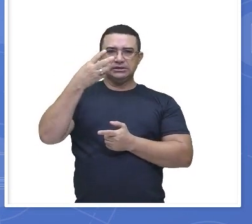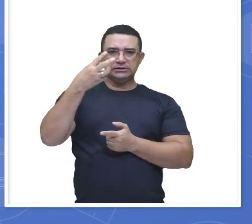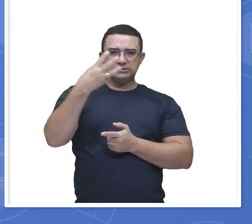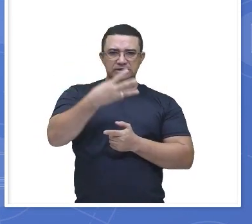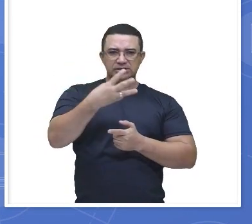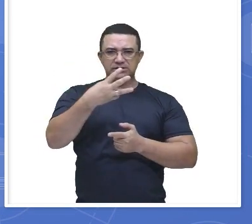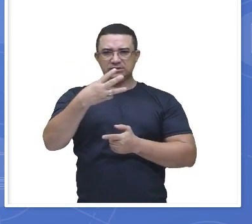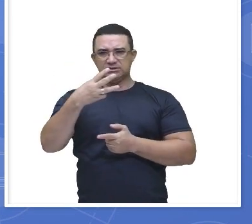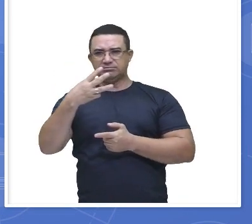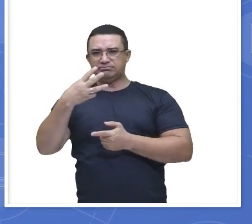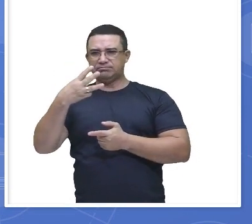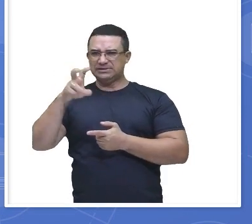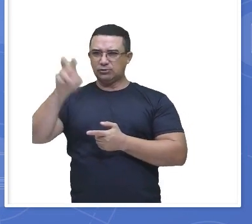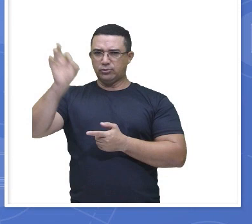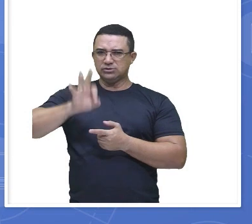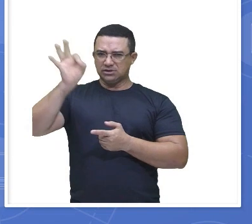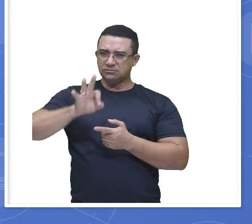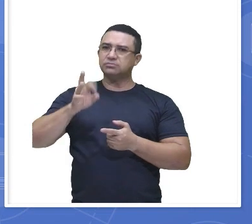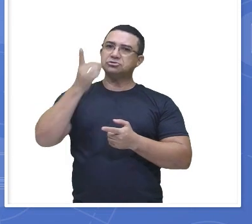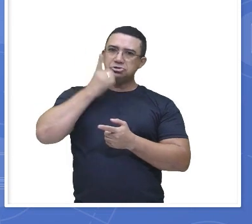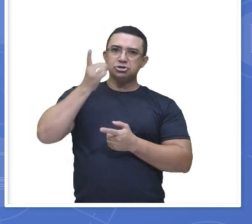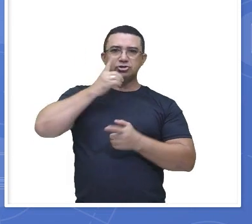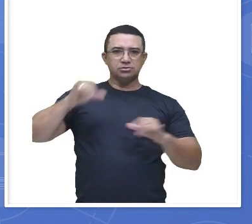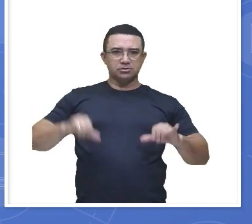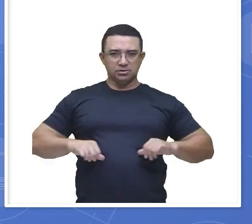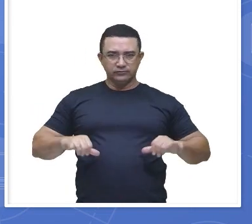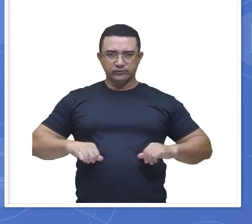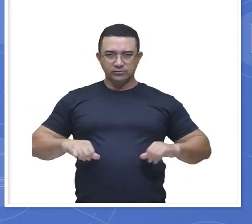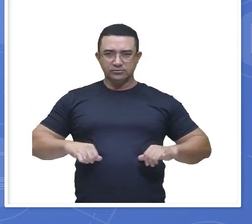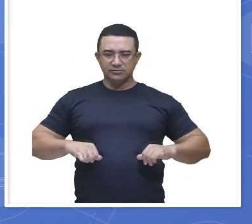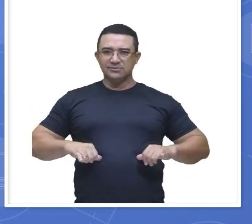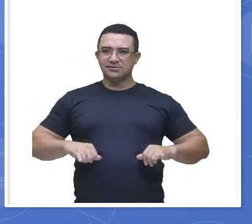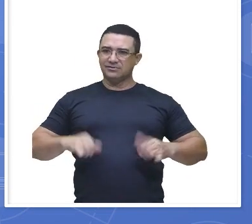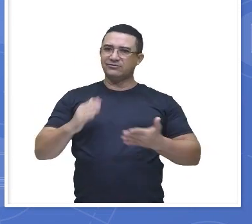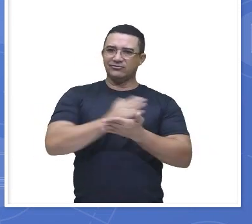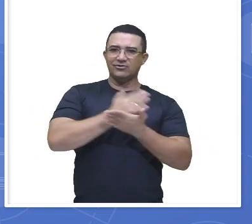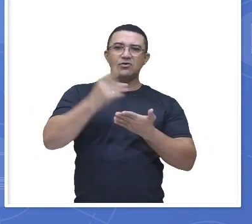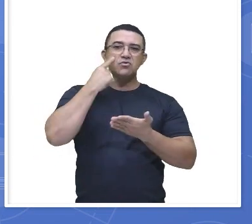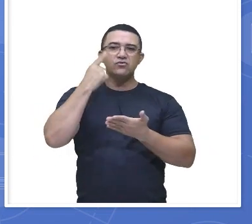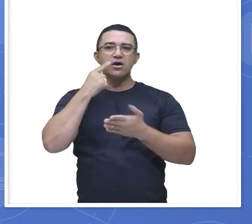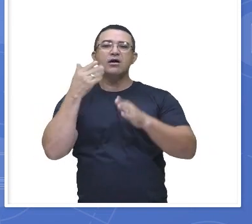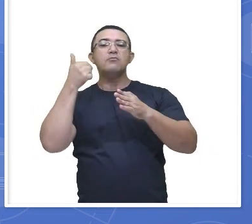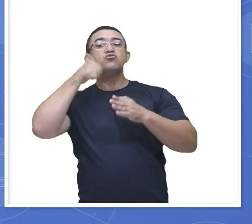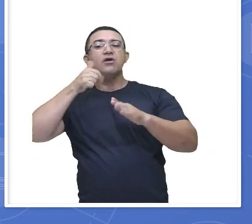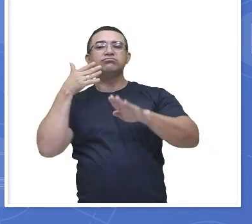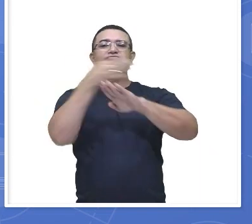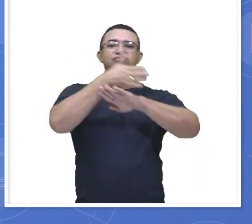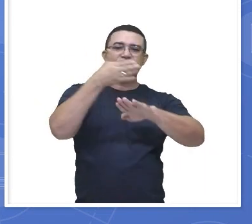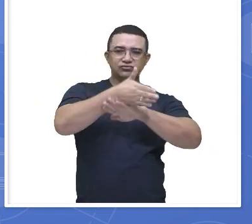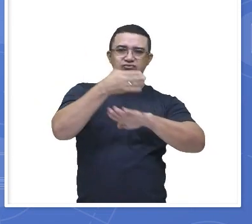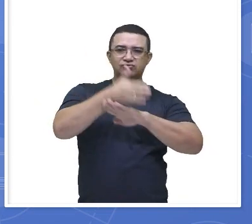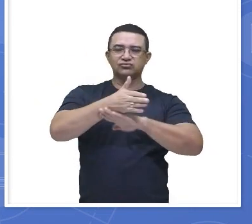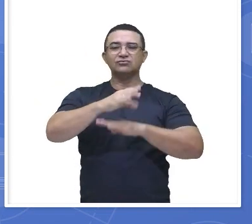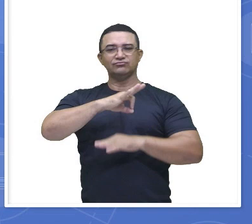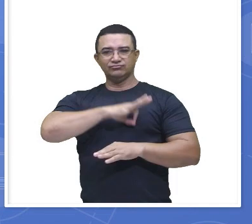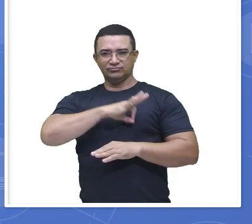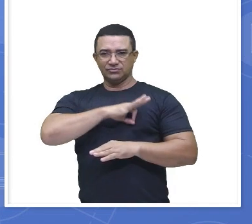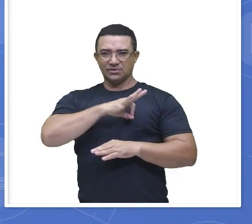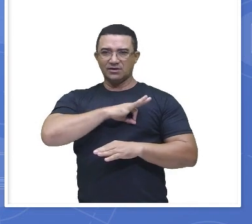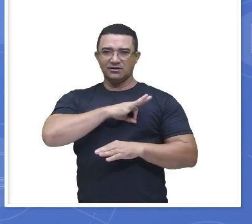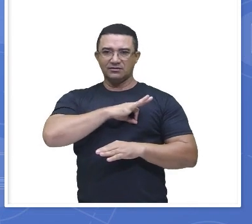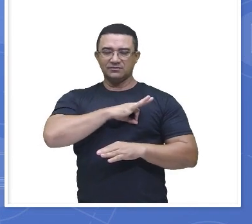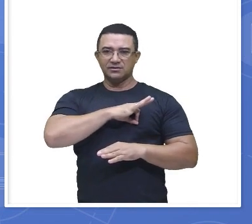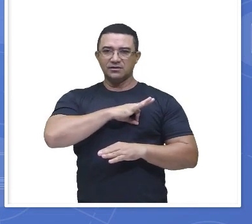semanal. Esses dados foram revelados no balanço dos atendimentos realizados em 2014 pela Central de Atendimento à